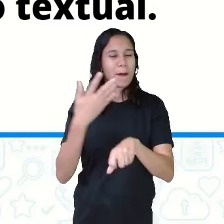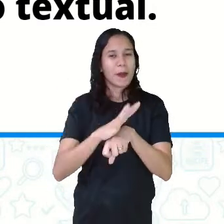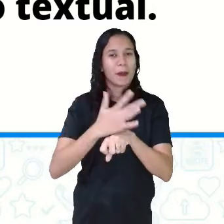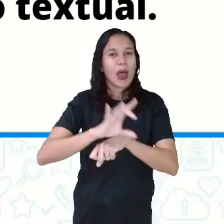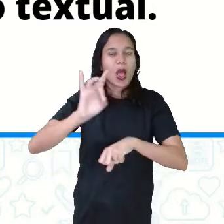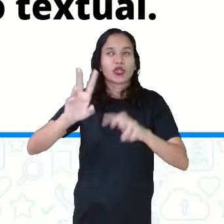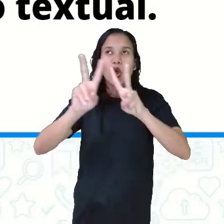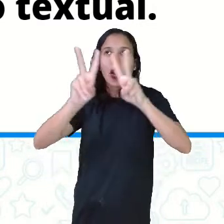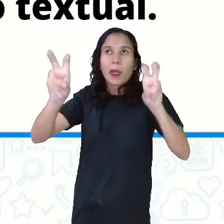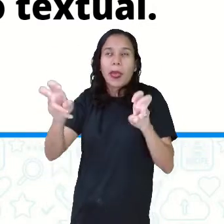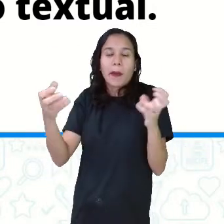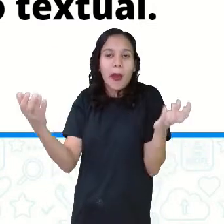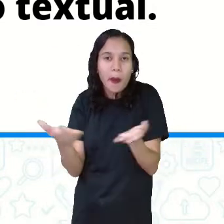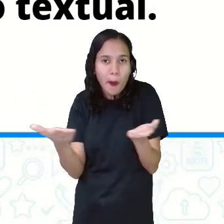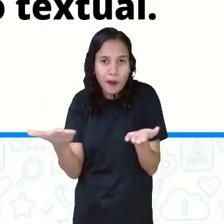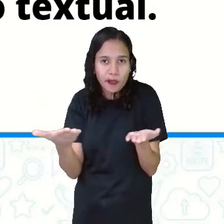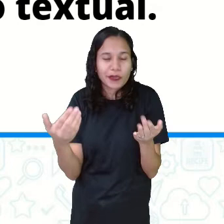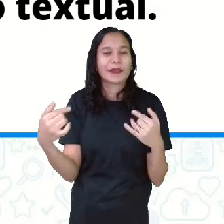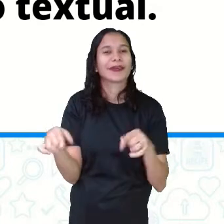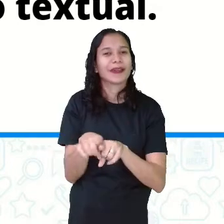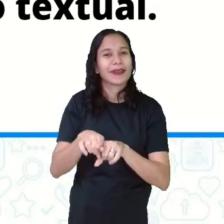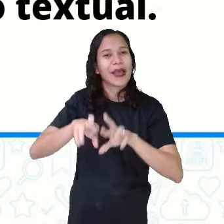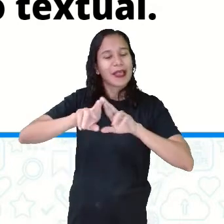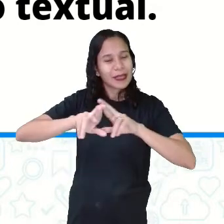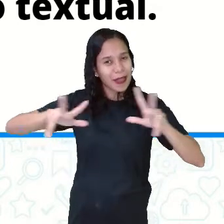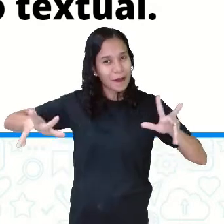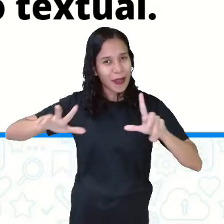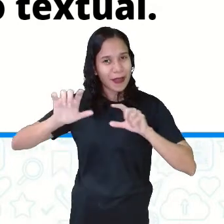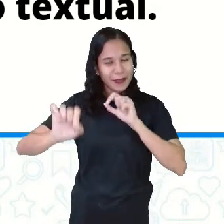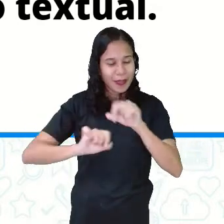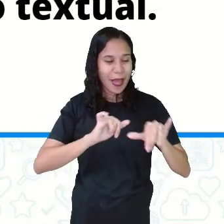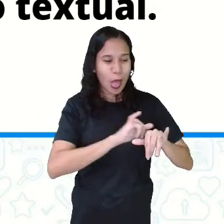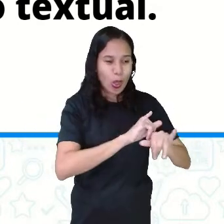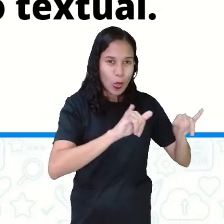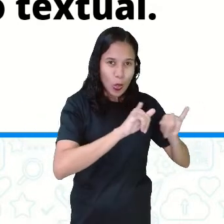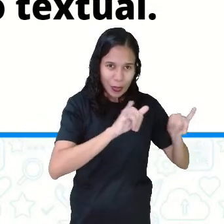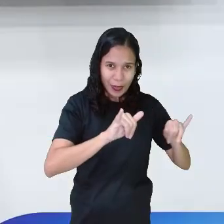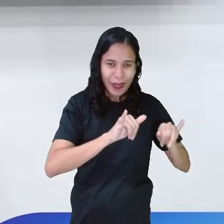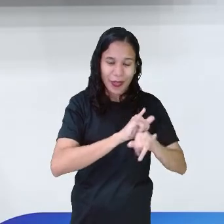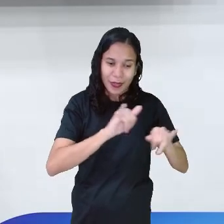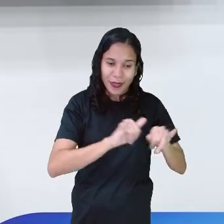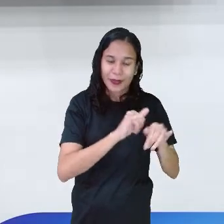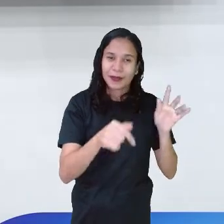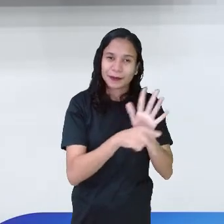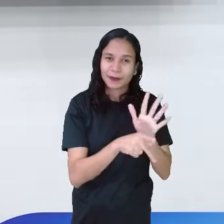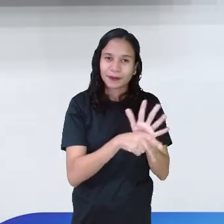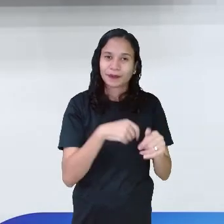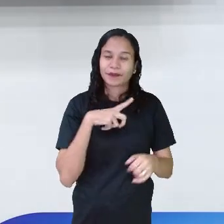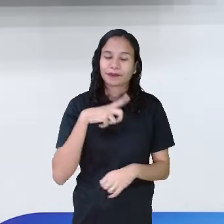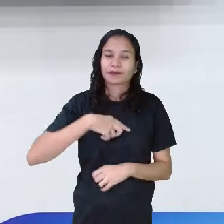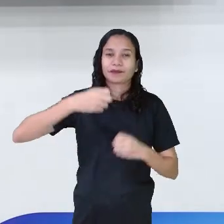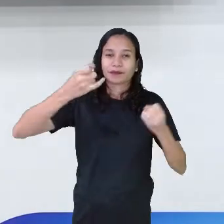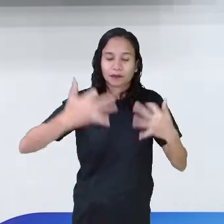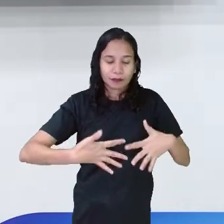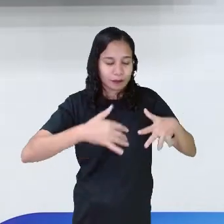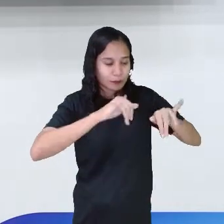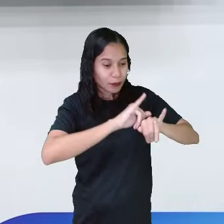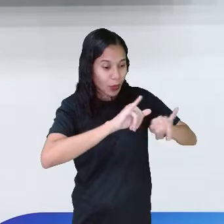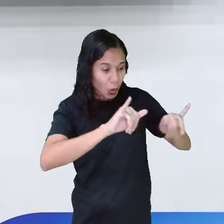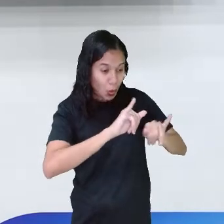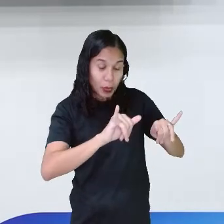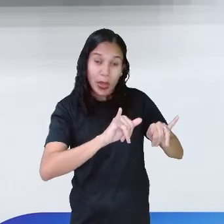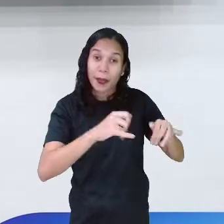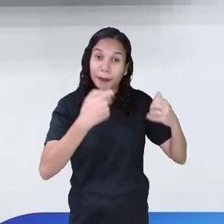de temas atuais. Outra diferença, não é, da notícia. Eu falei aqui ontem que para a notícia